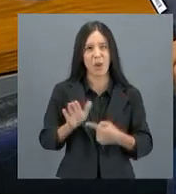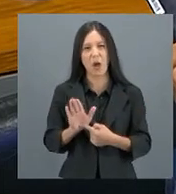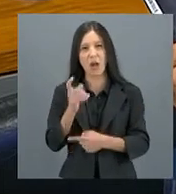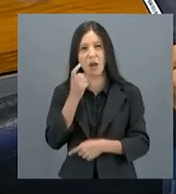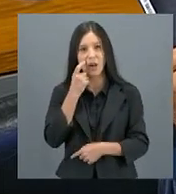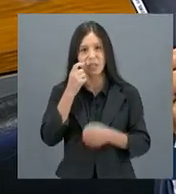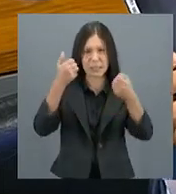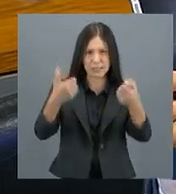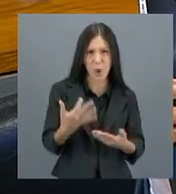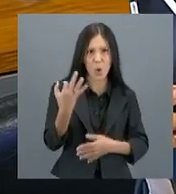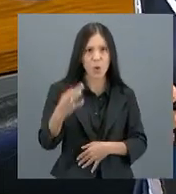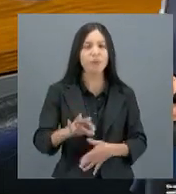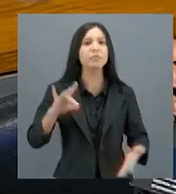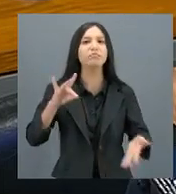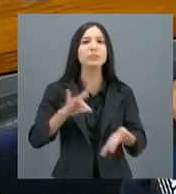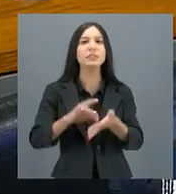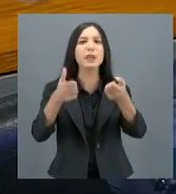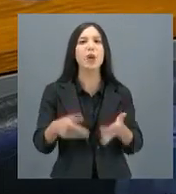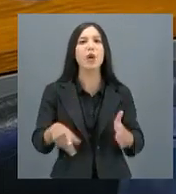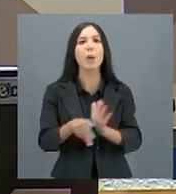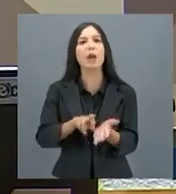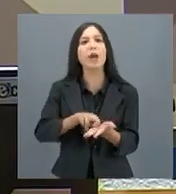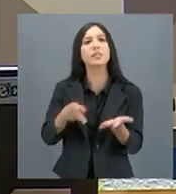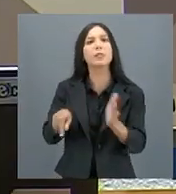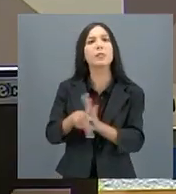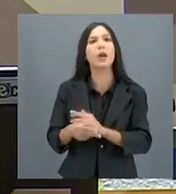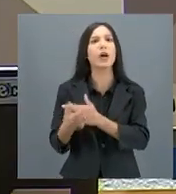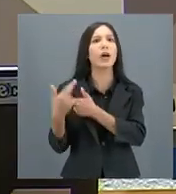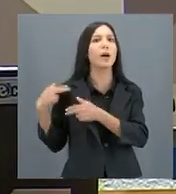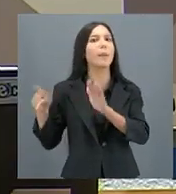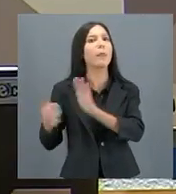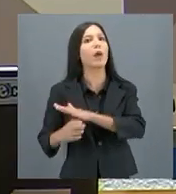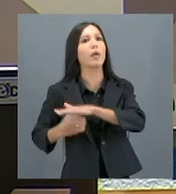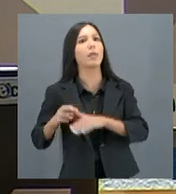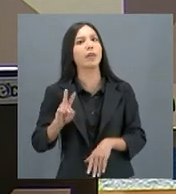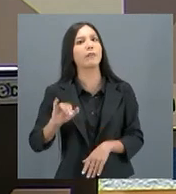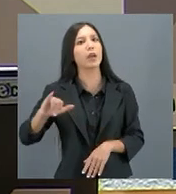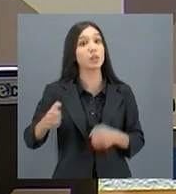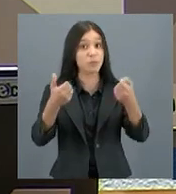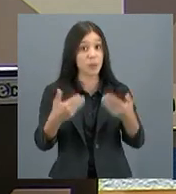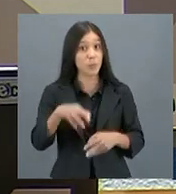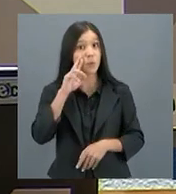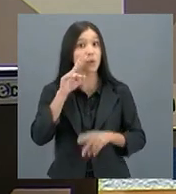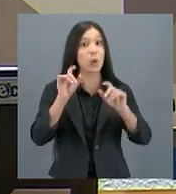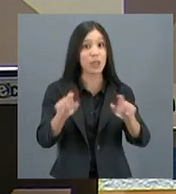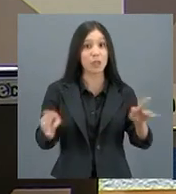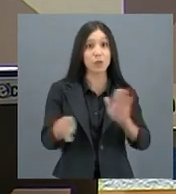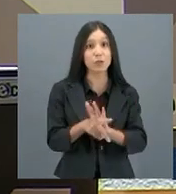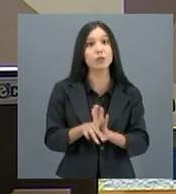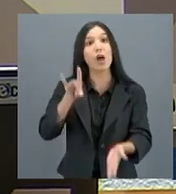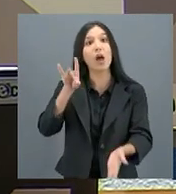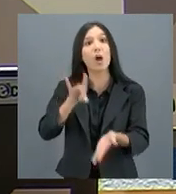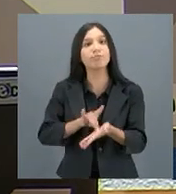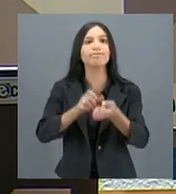de me referir? Os fatos narrados pela revista Veja são de responsabilidade da revista Veja. O que eu digo a Vossa Excelência é que os